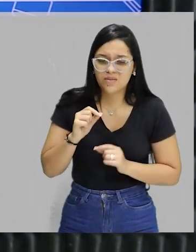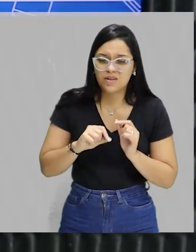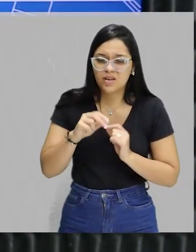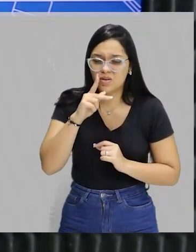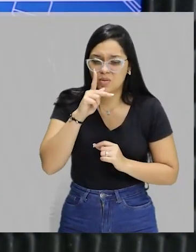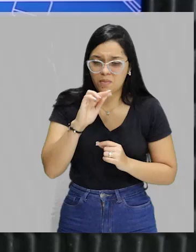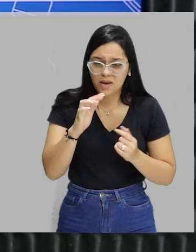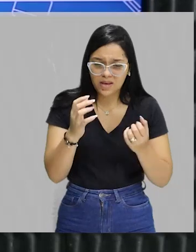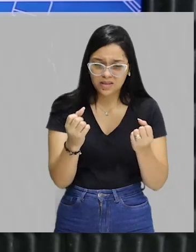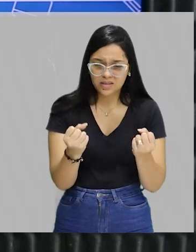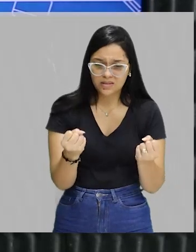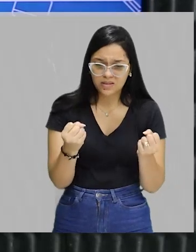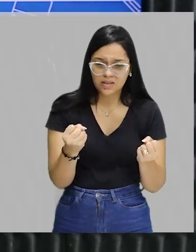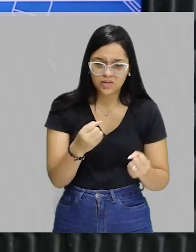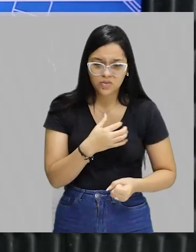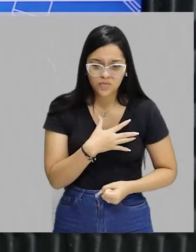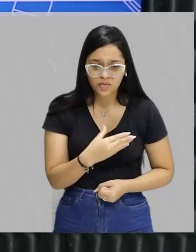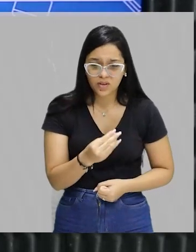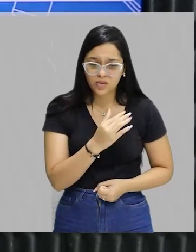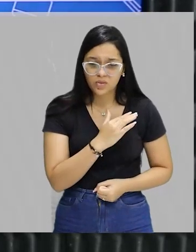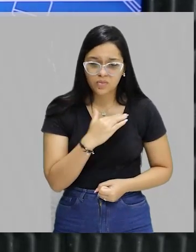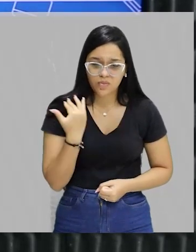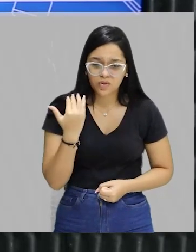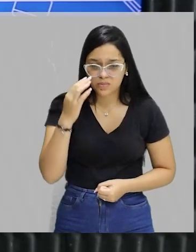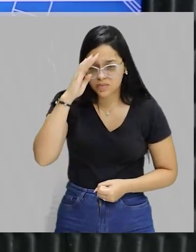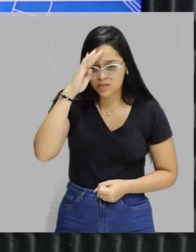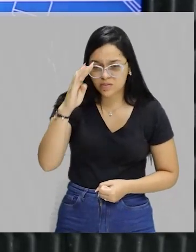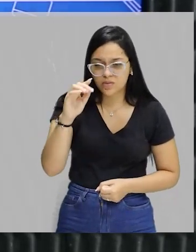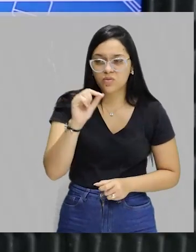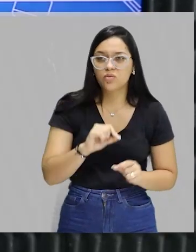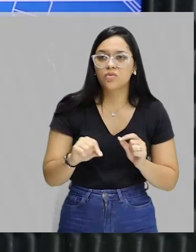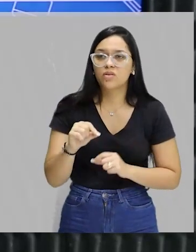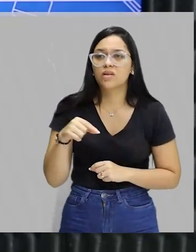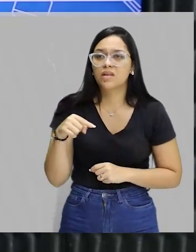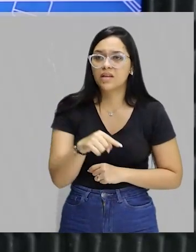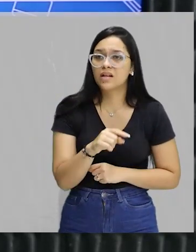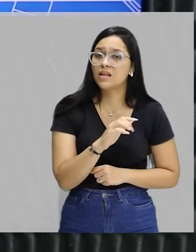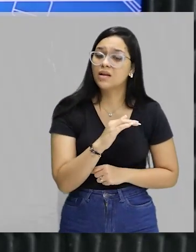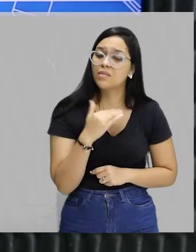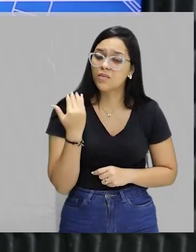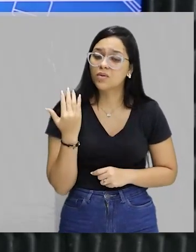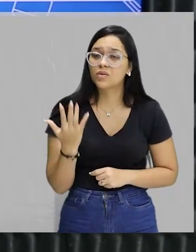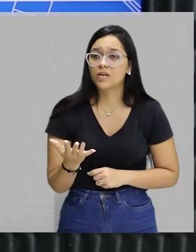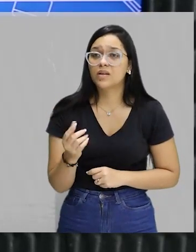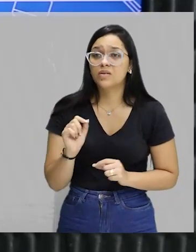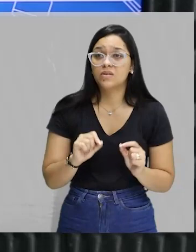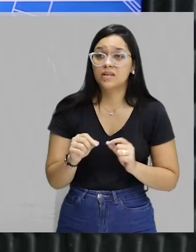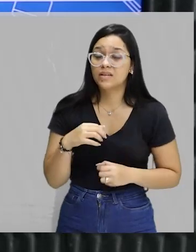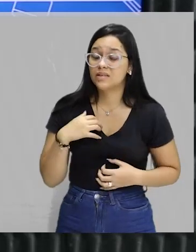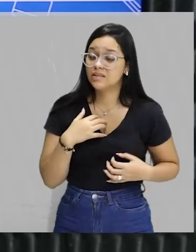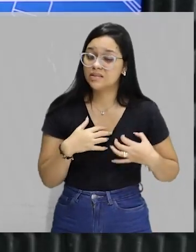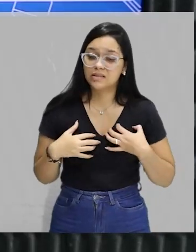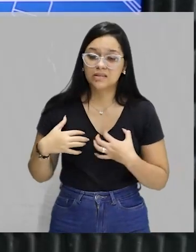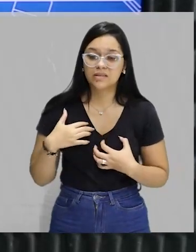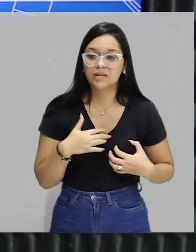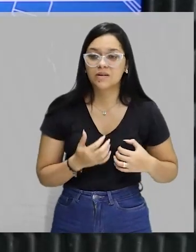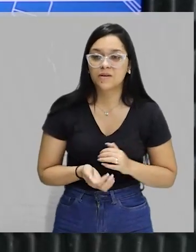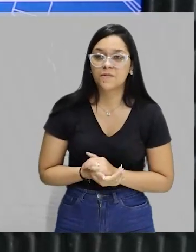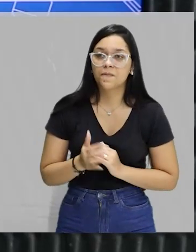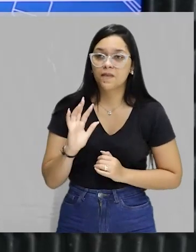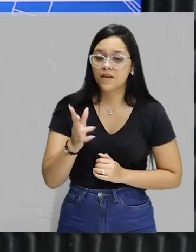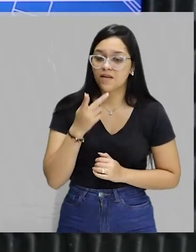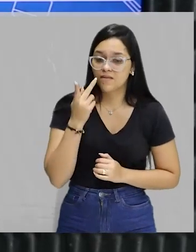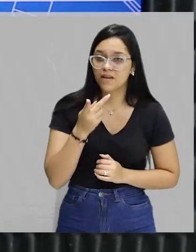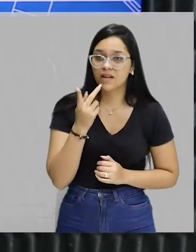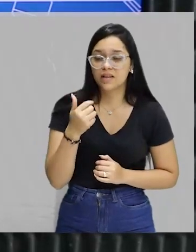pai segurando um filho morto, principalmente pelo motivo que ele está morto, é uma coisa desesperadora. Comentei ainda há pouco